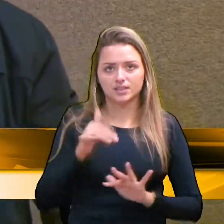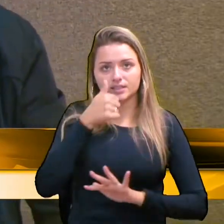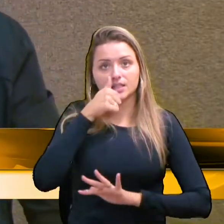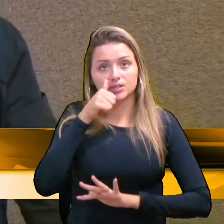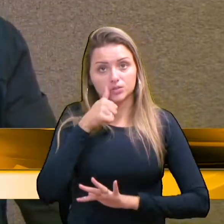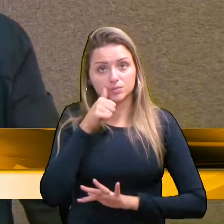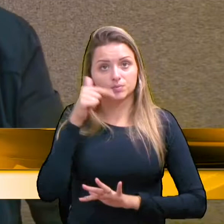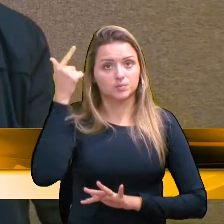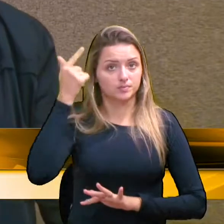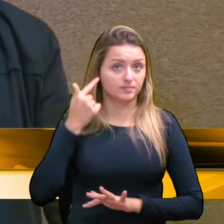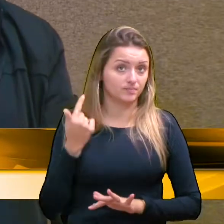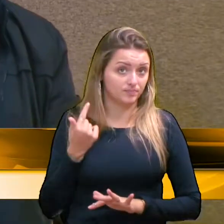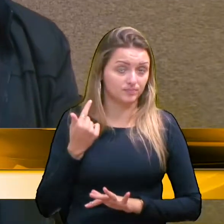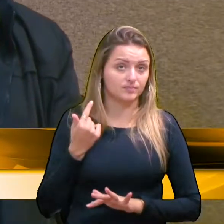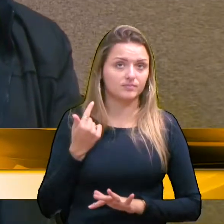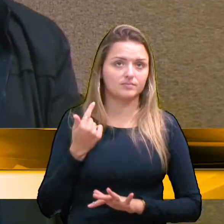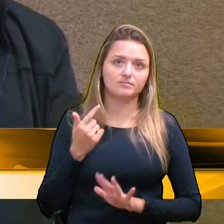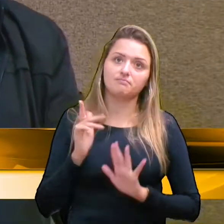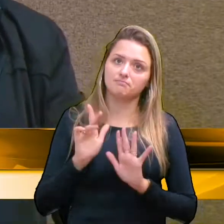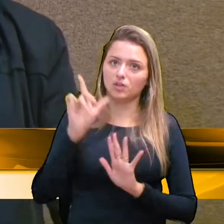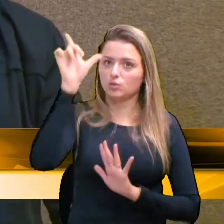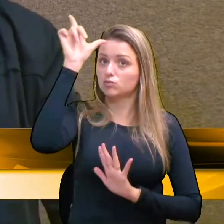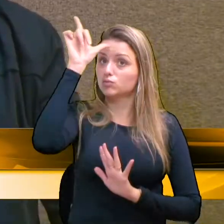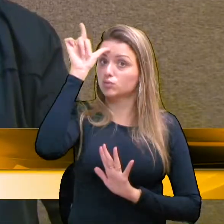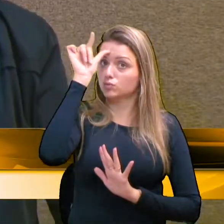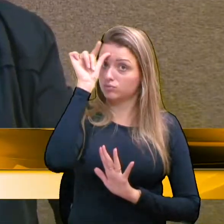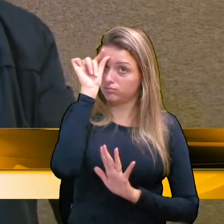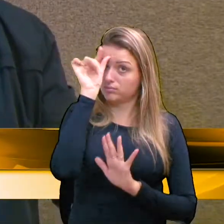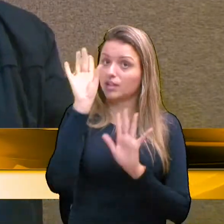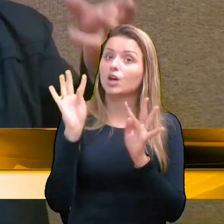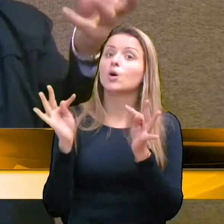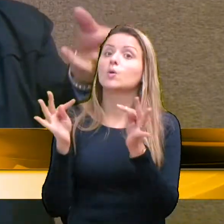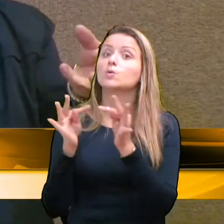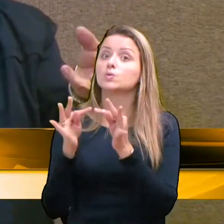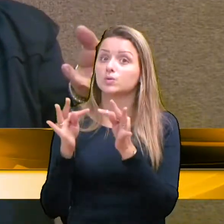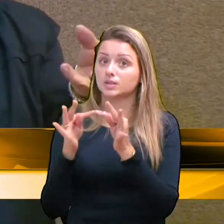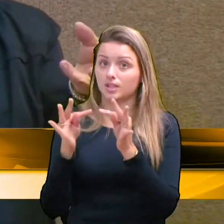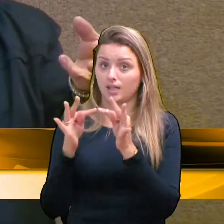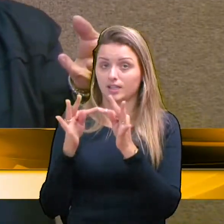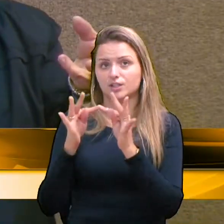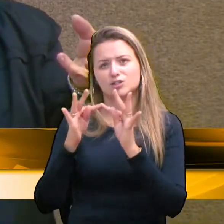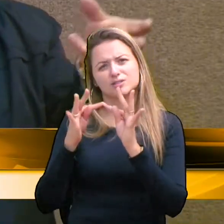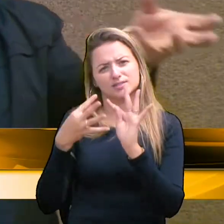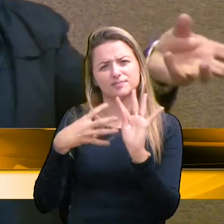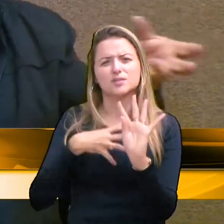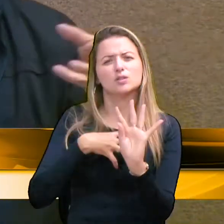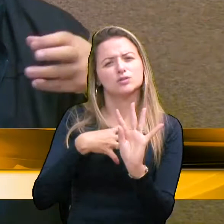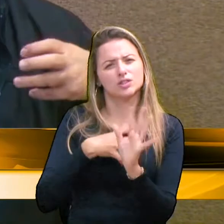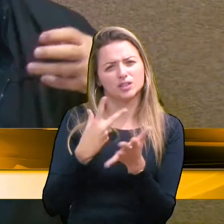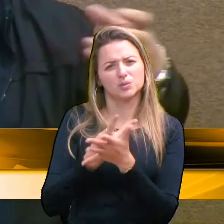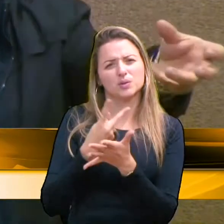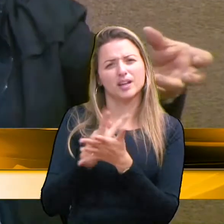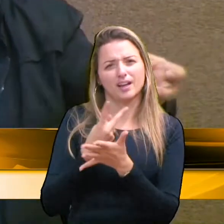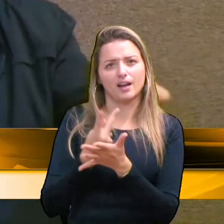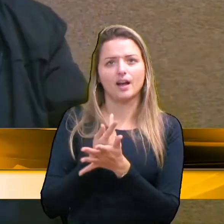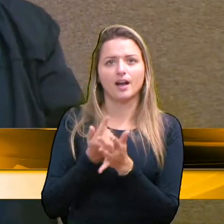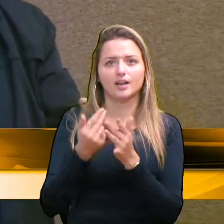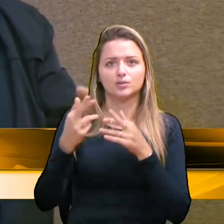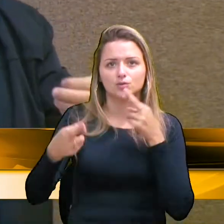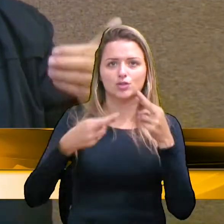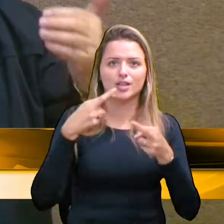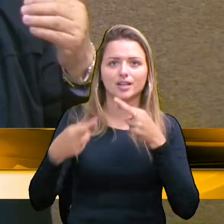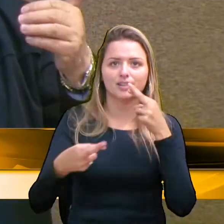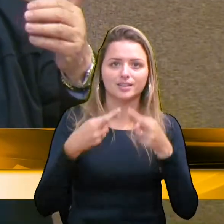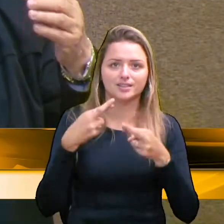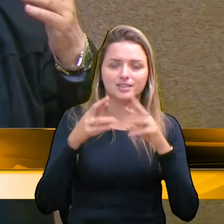Gladys, é que pelo menos os técnicos, mesmo naquela forma equivocada de se relacionar com a